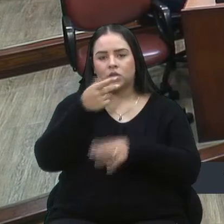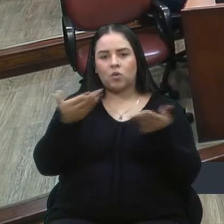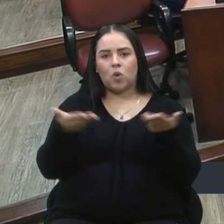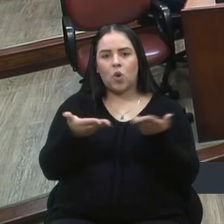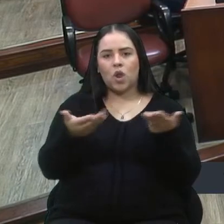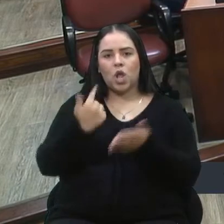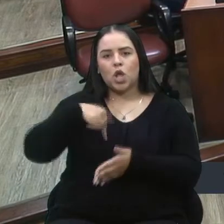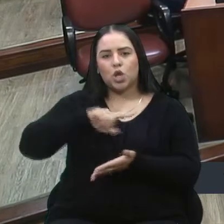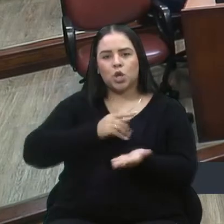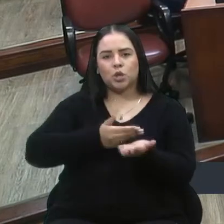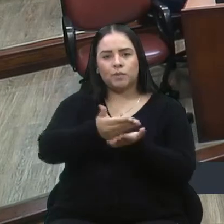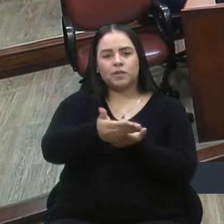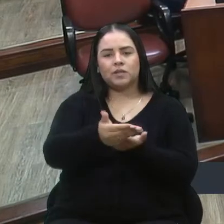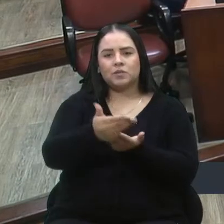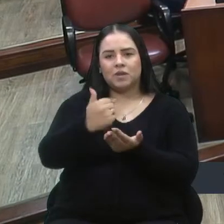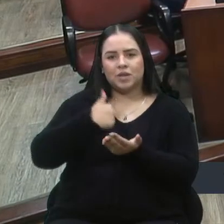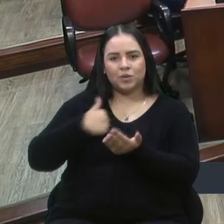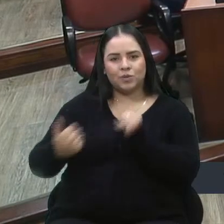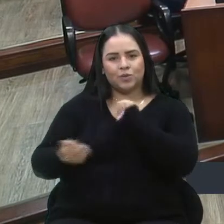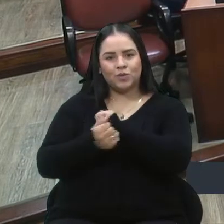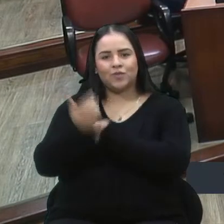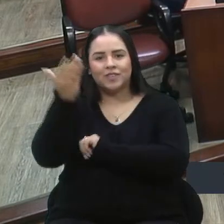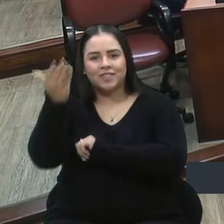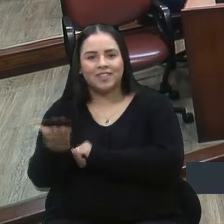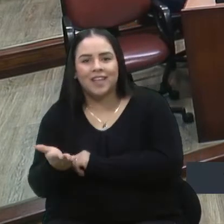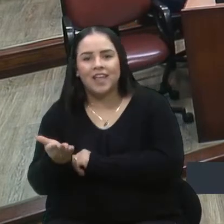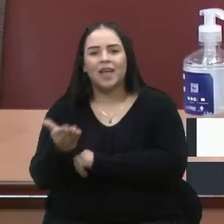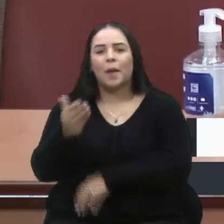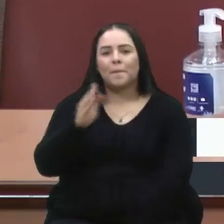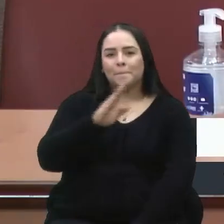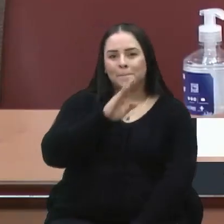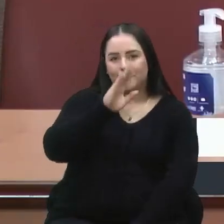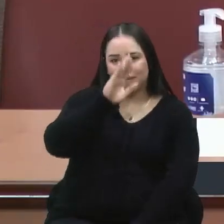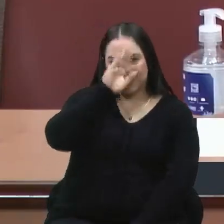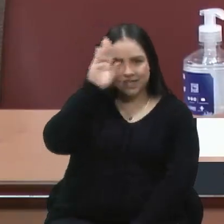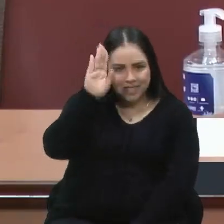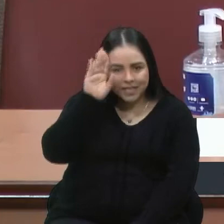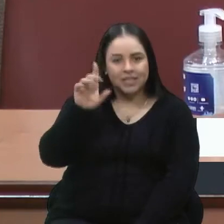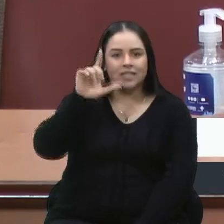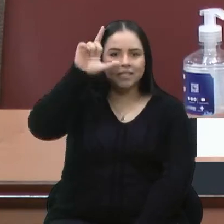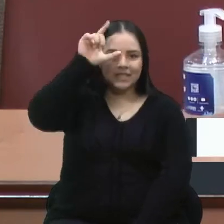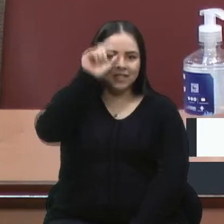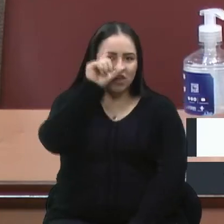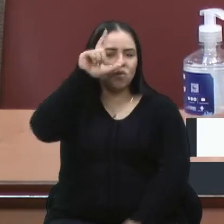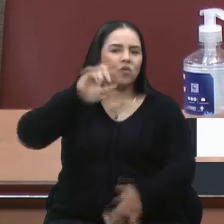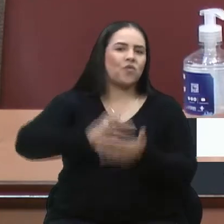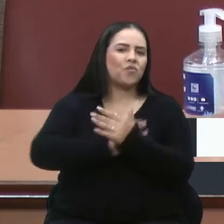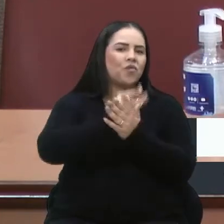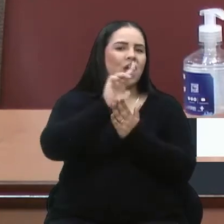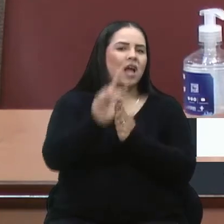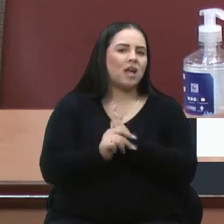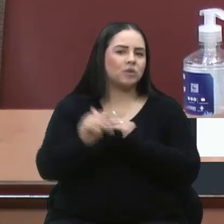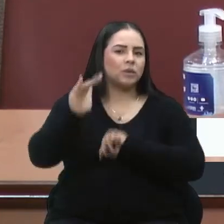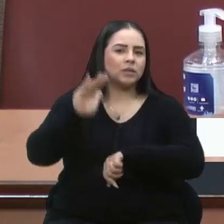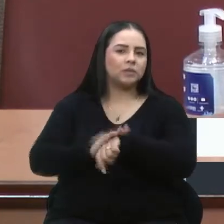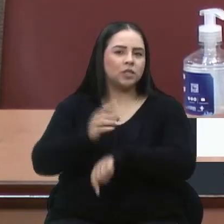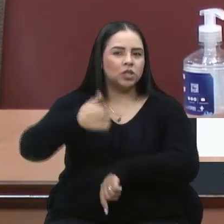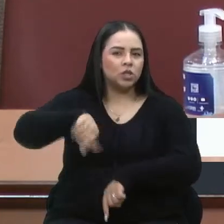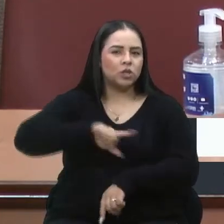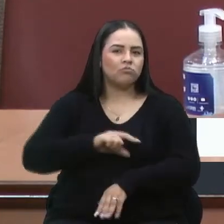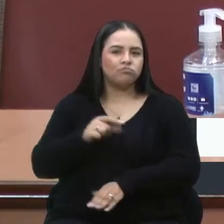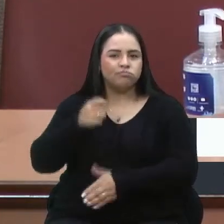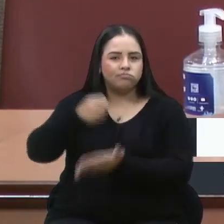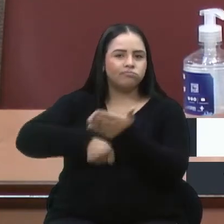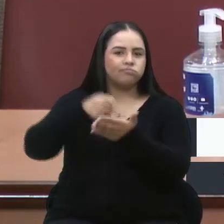começamos aí eu o senhor pela depressão cálculo e vários outros aí Bortolo enfim na luta